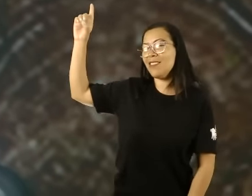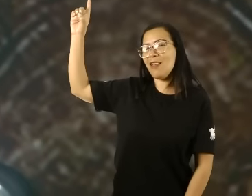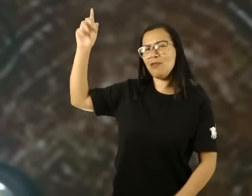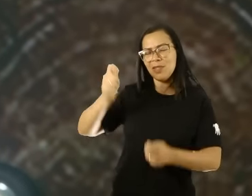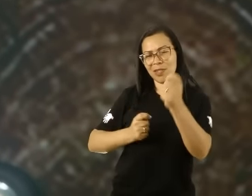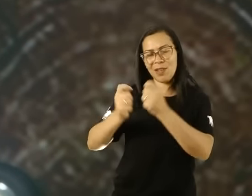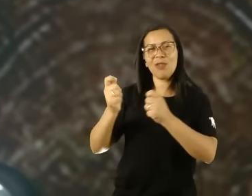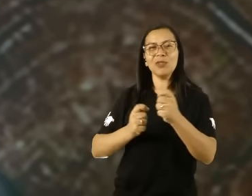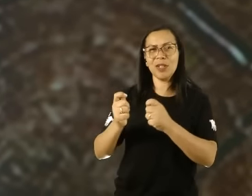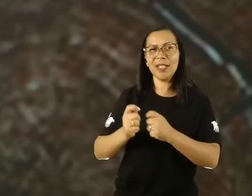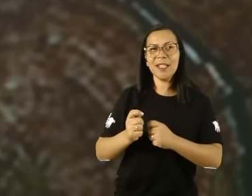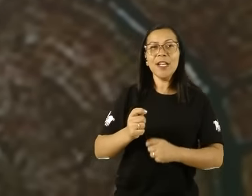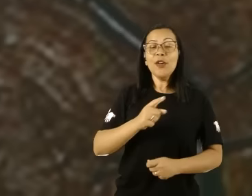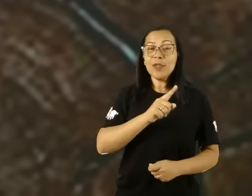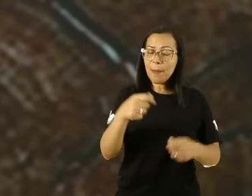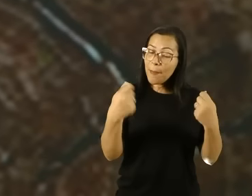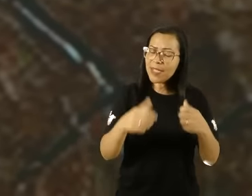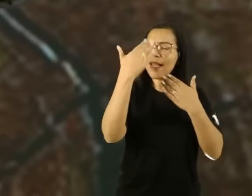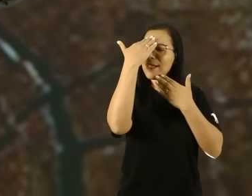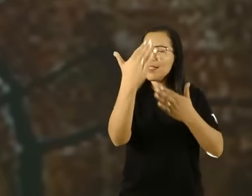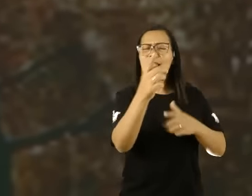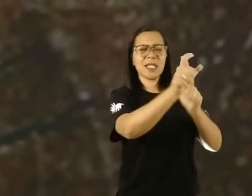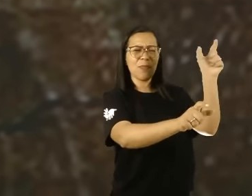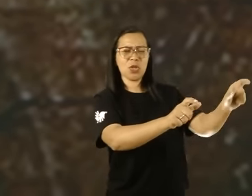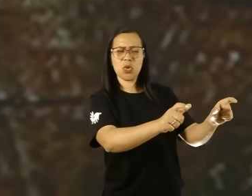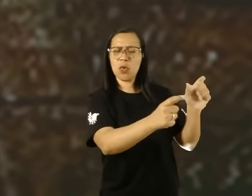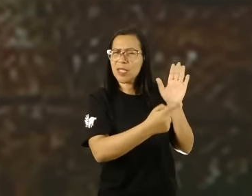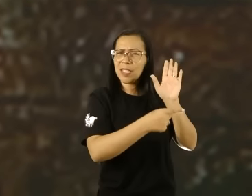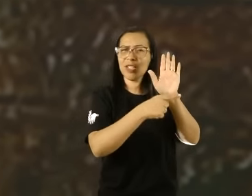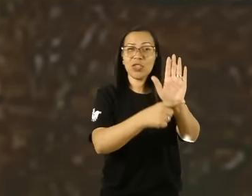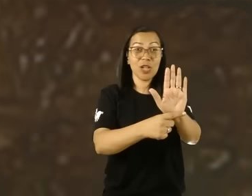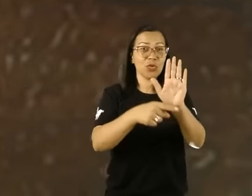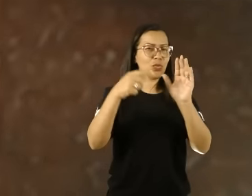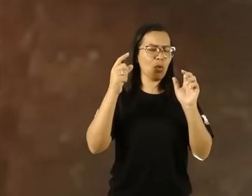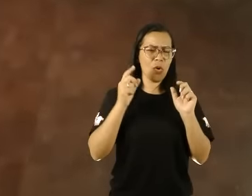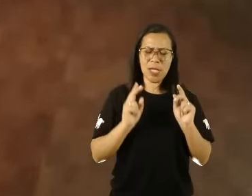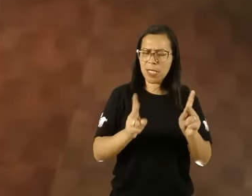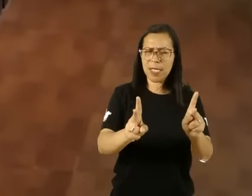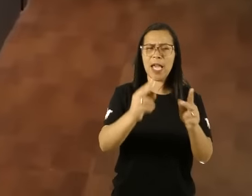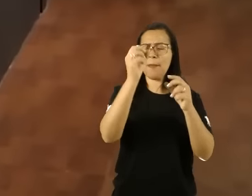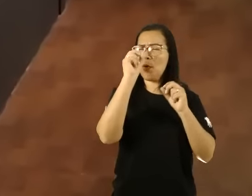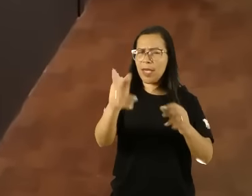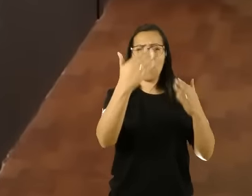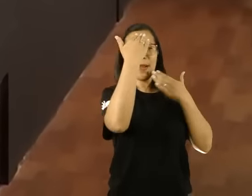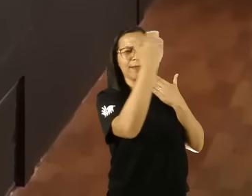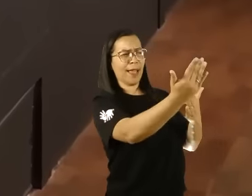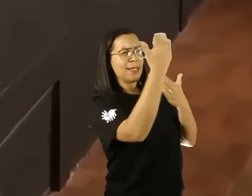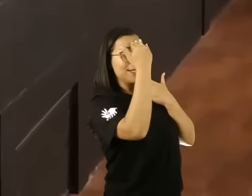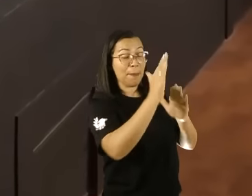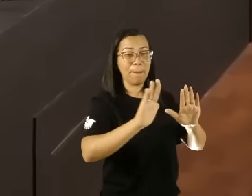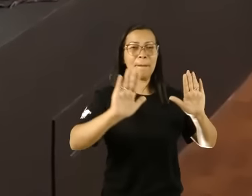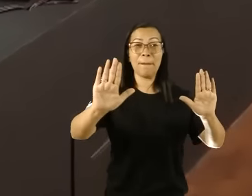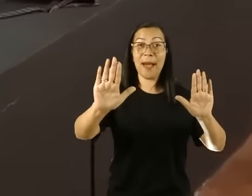dela. Agradeça as pessoas que pegaram na tua mão e te fizeram andar. Se você entregou sua vida para Cristo, tua fonte de alimentação é outra. Se você